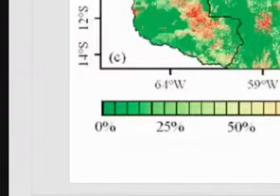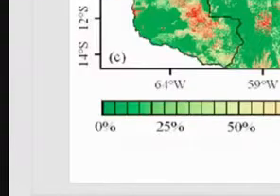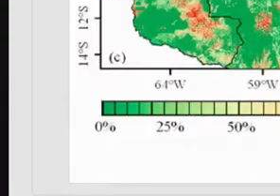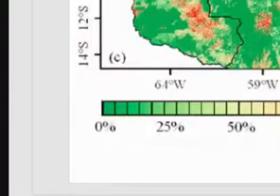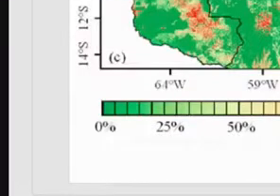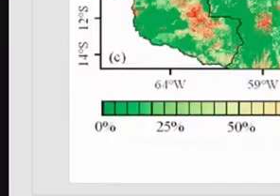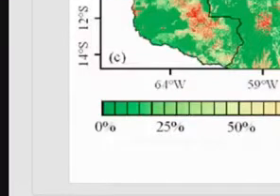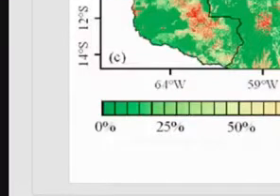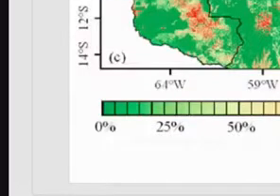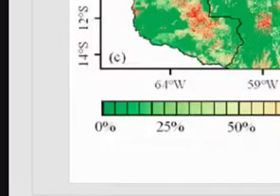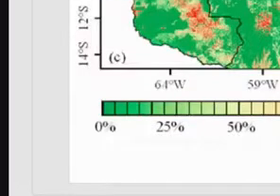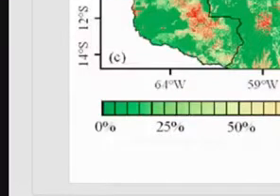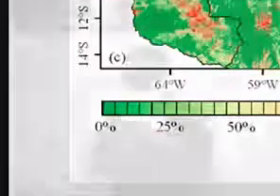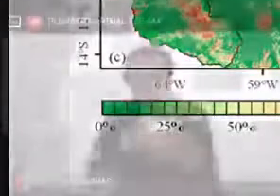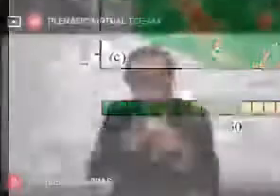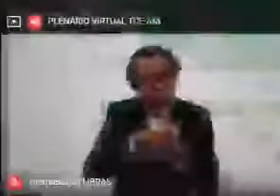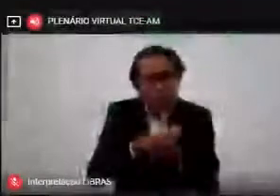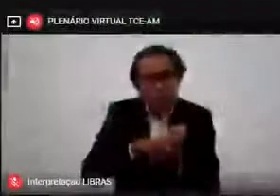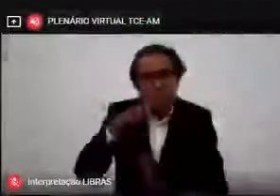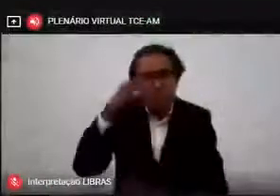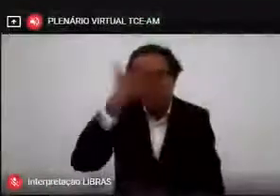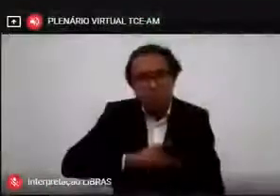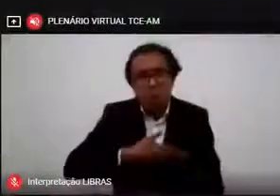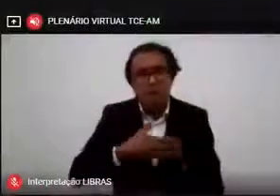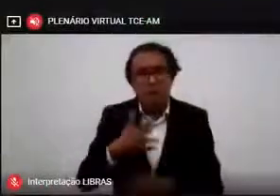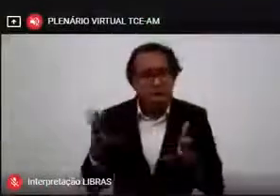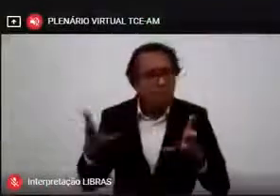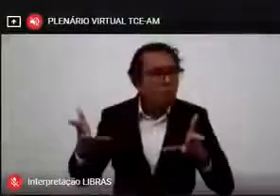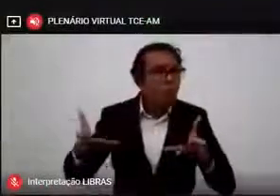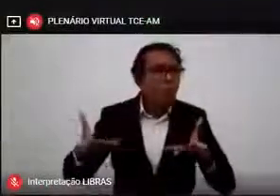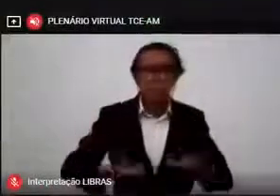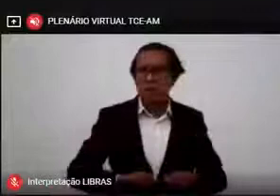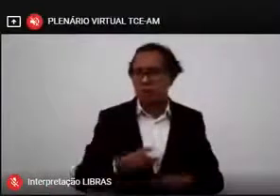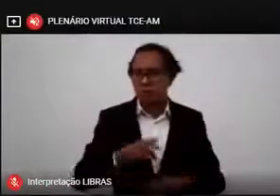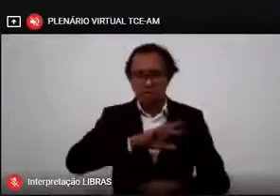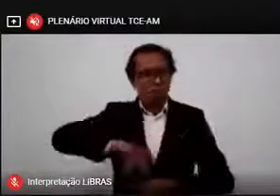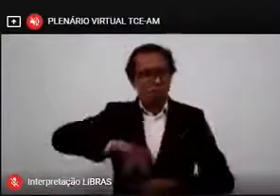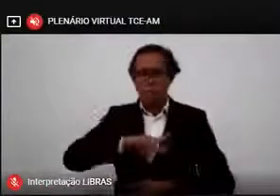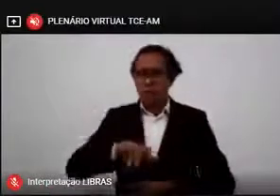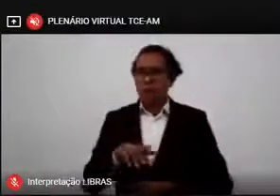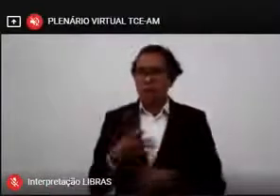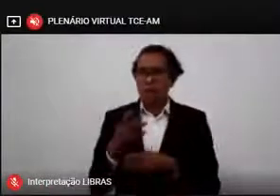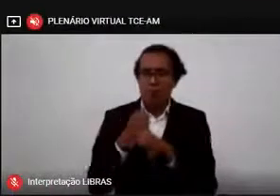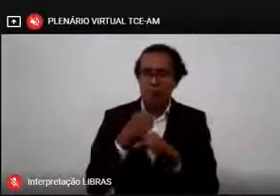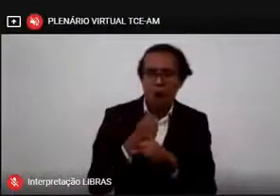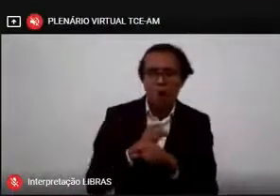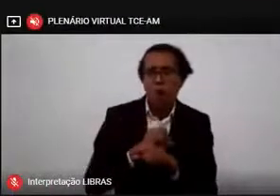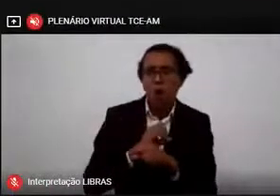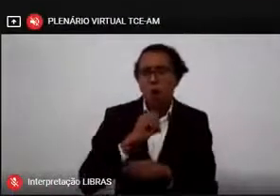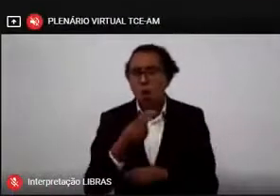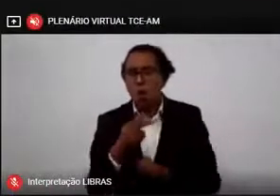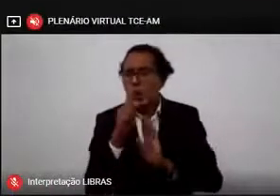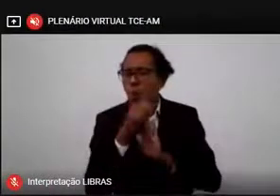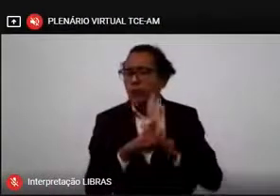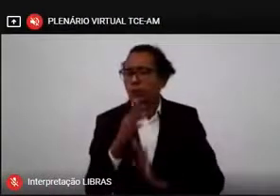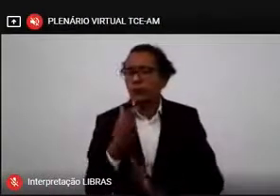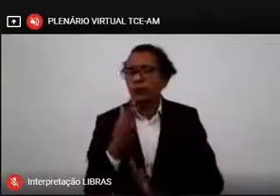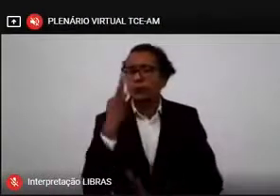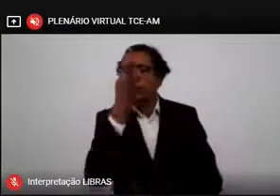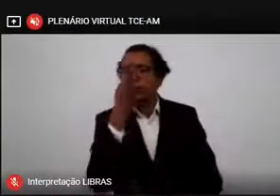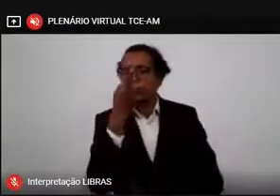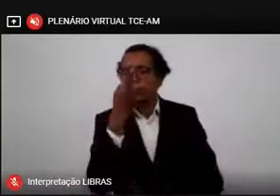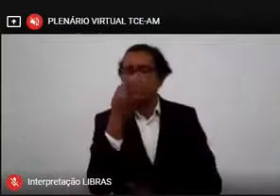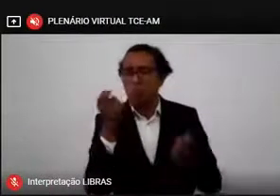e pesquisas científicas da melhor qualidade, não é cálculos teóricos ou projeções futuras. Está